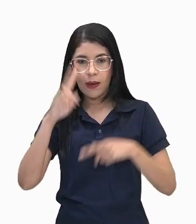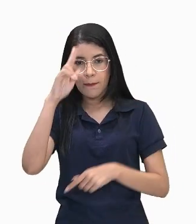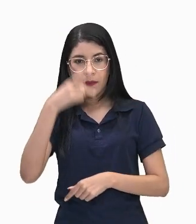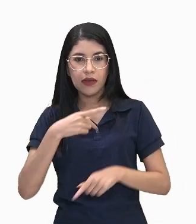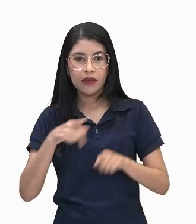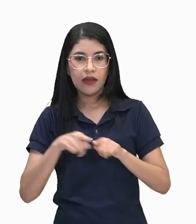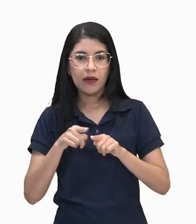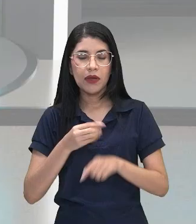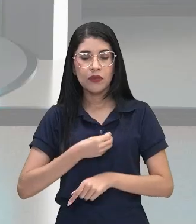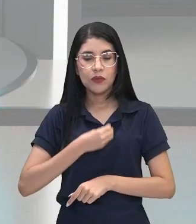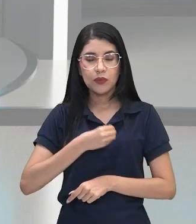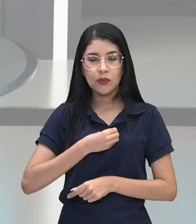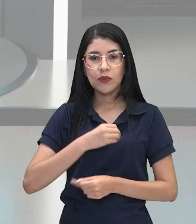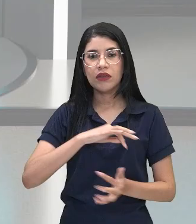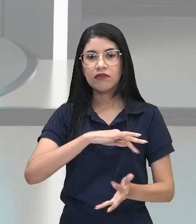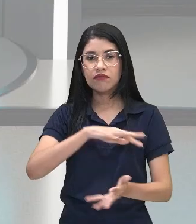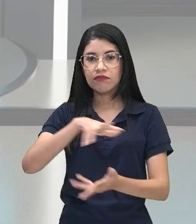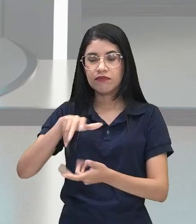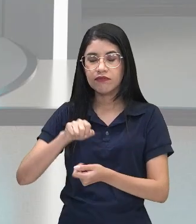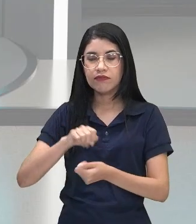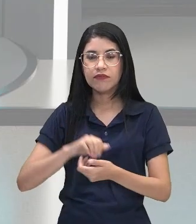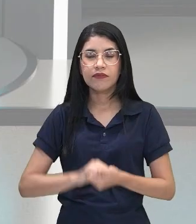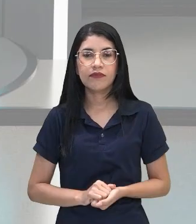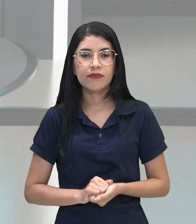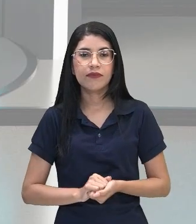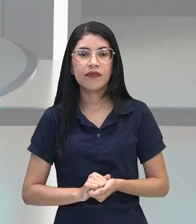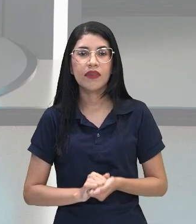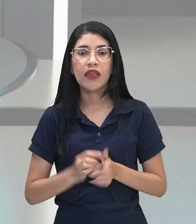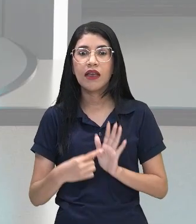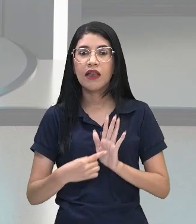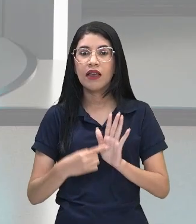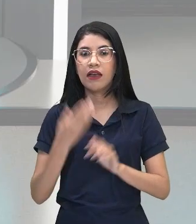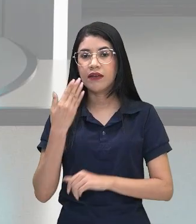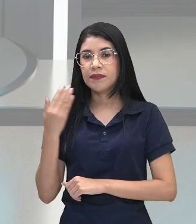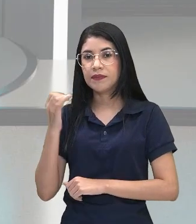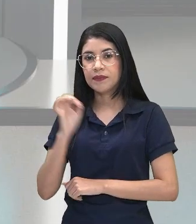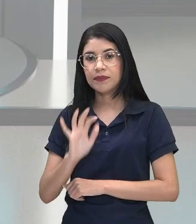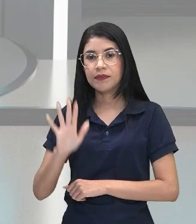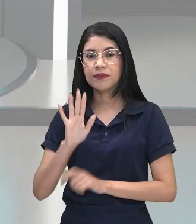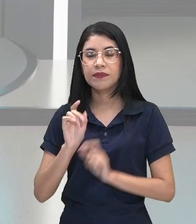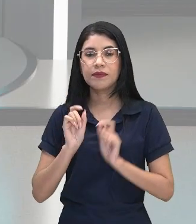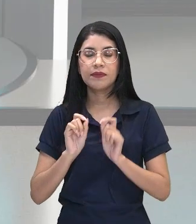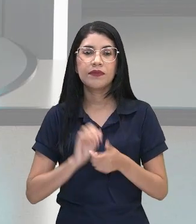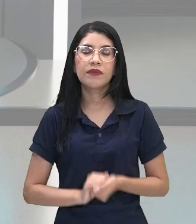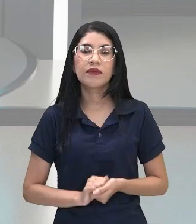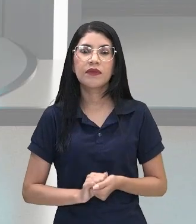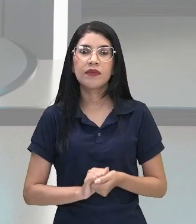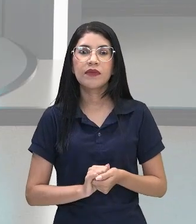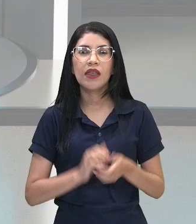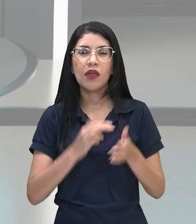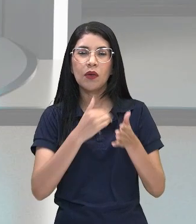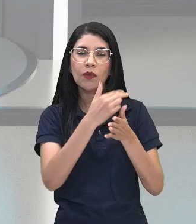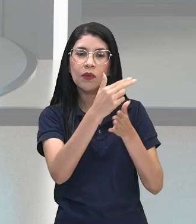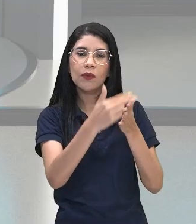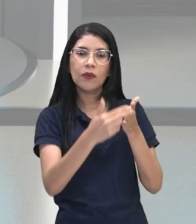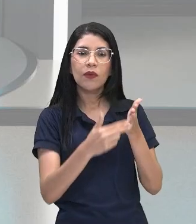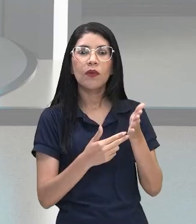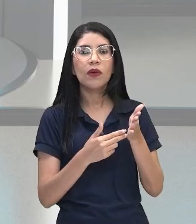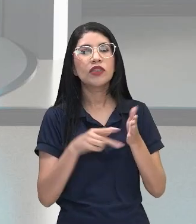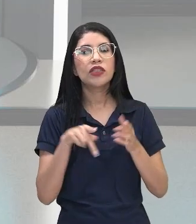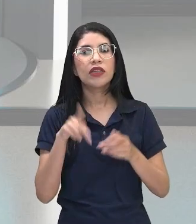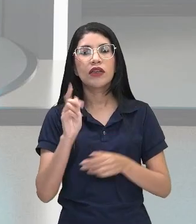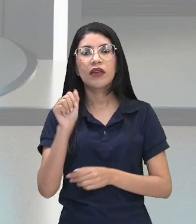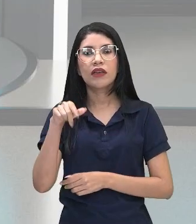vamos mostrar uma obra de arte do Kandinsky, que, como vocês podem ver, não é uma obra figurativa, e sim uma